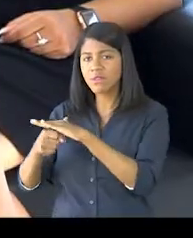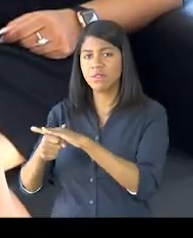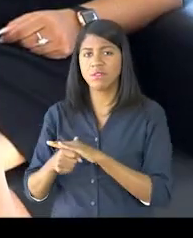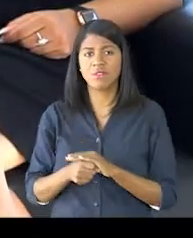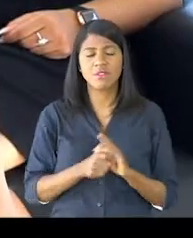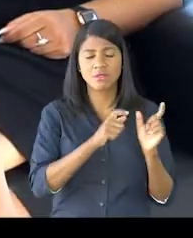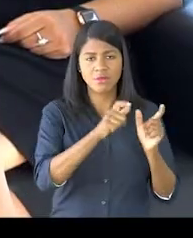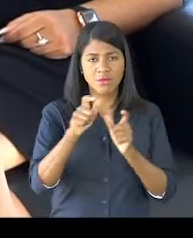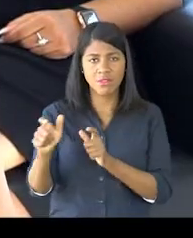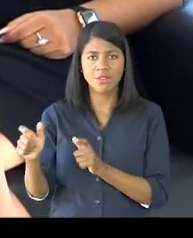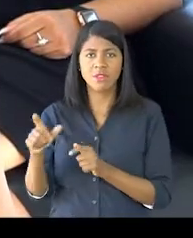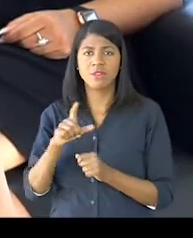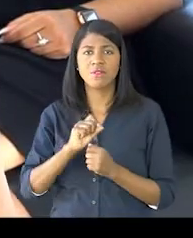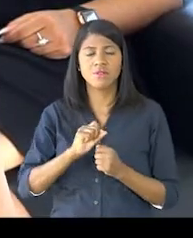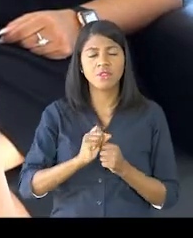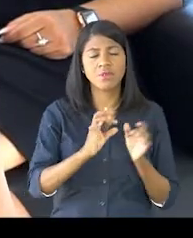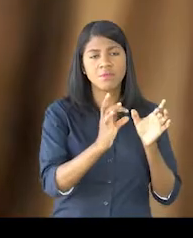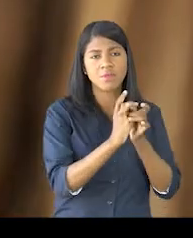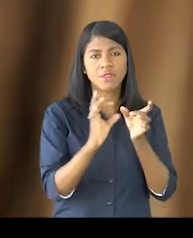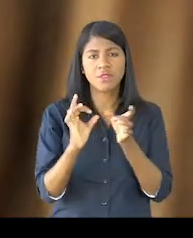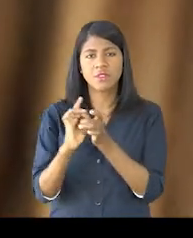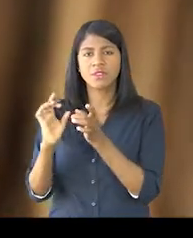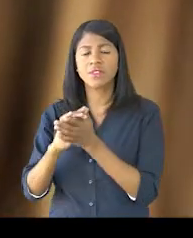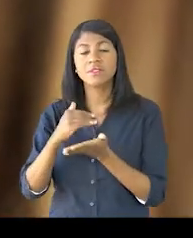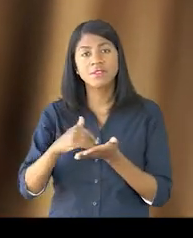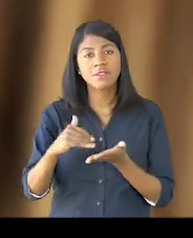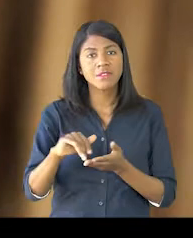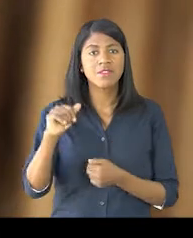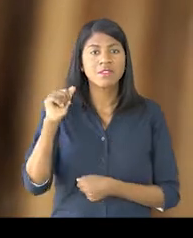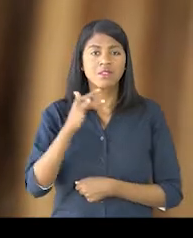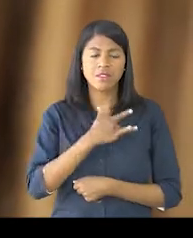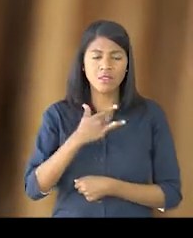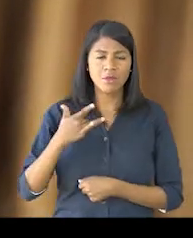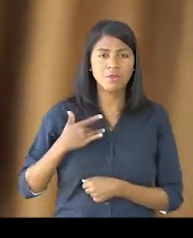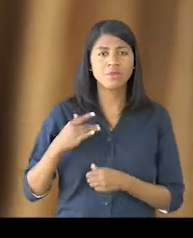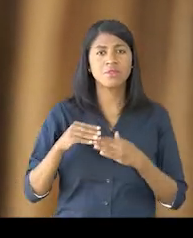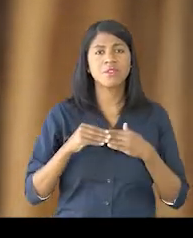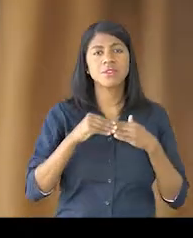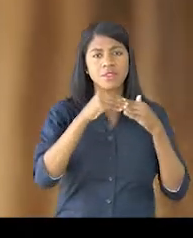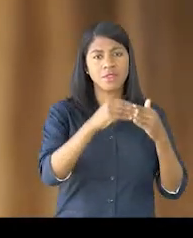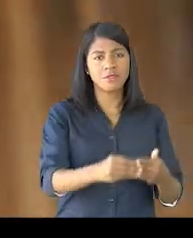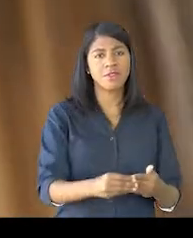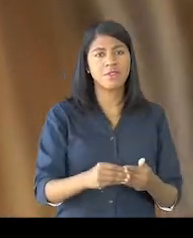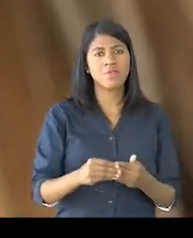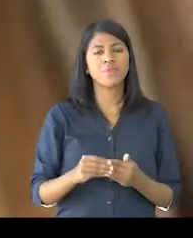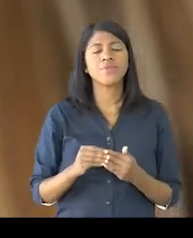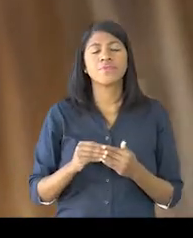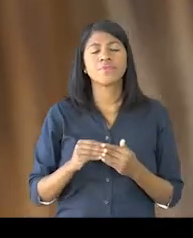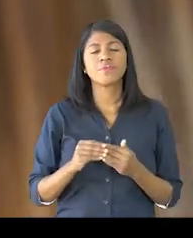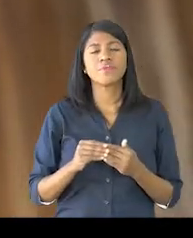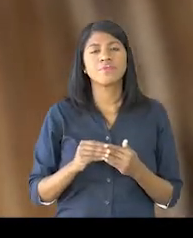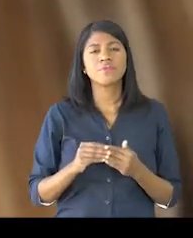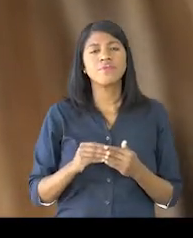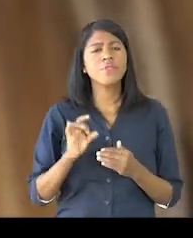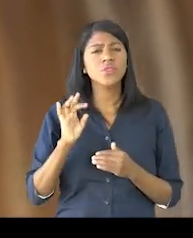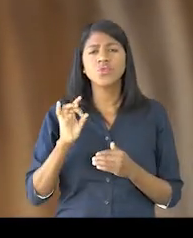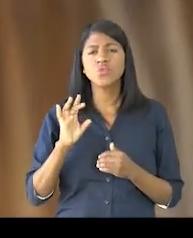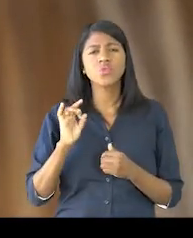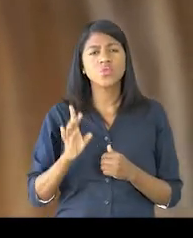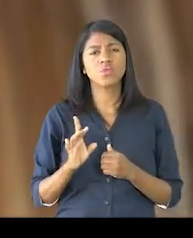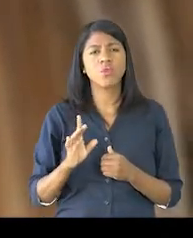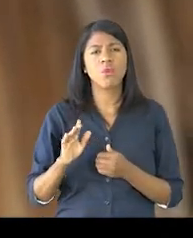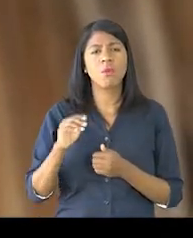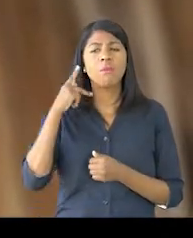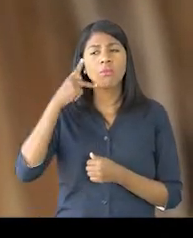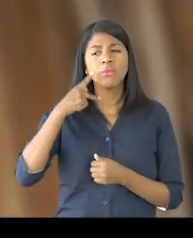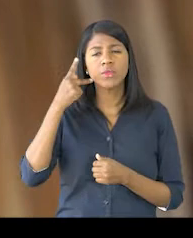Secretária, fala um pouquinho para a maioria das pessoas que não conhece o que é a Casa Abrigo. Qual é a finalidade dela? Como é